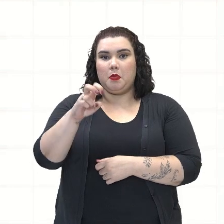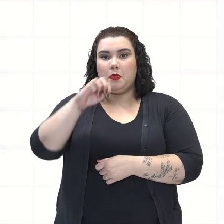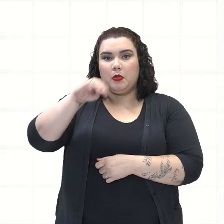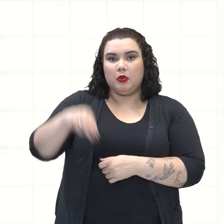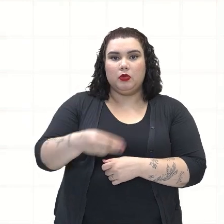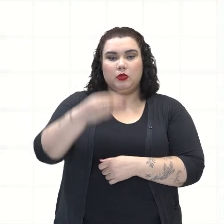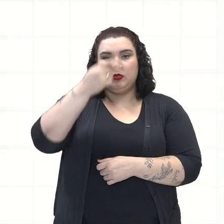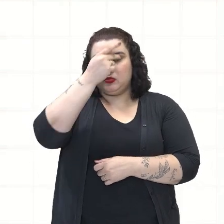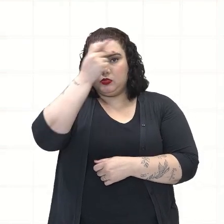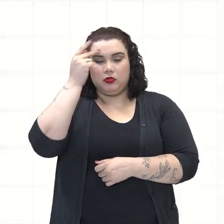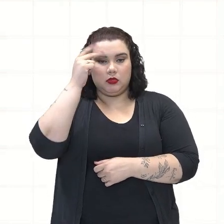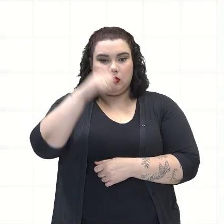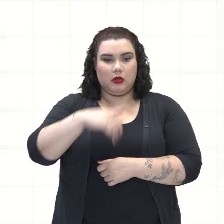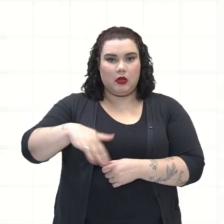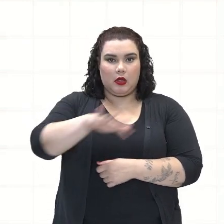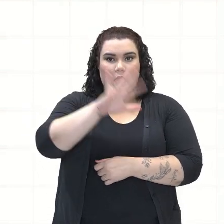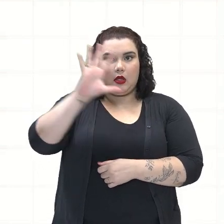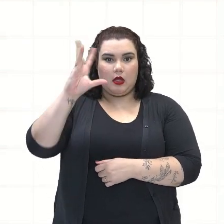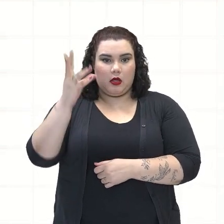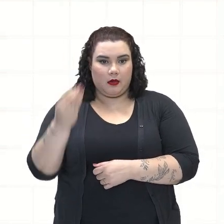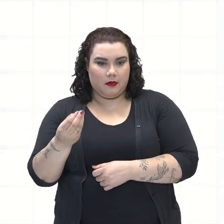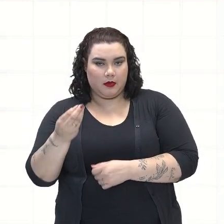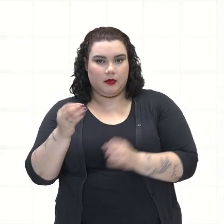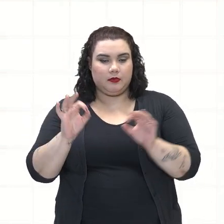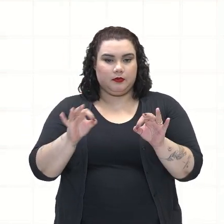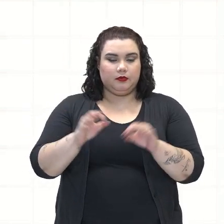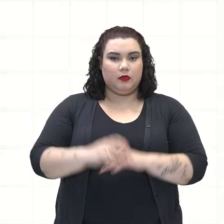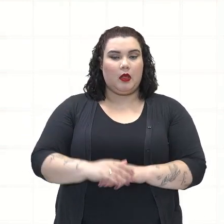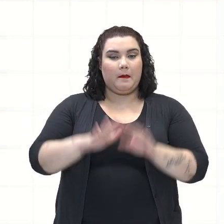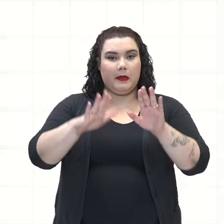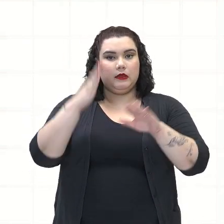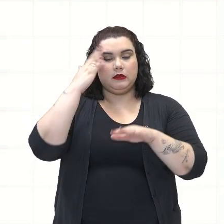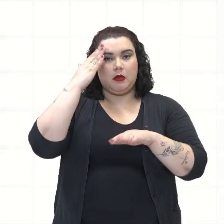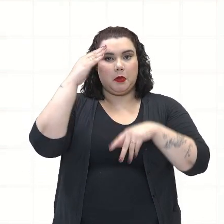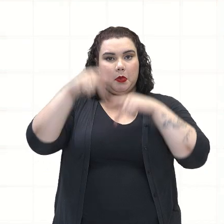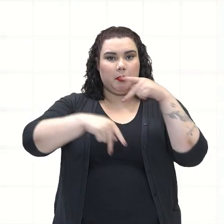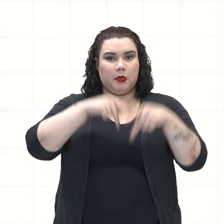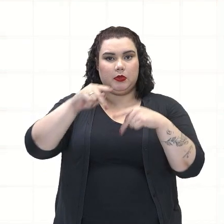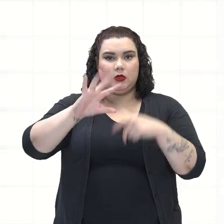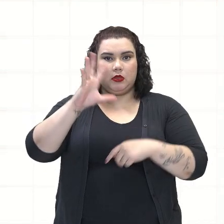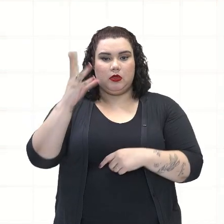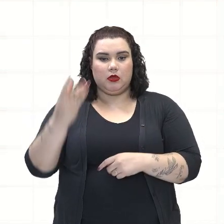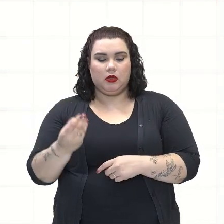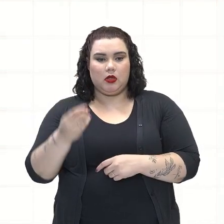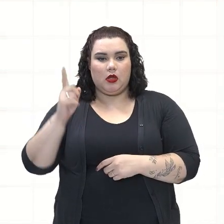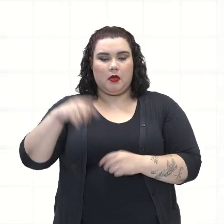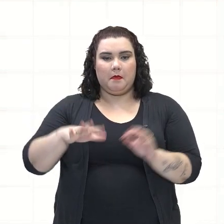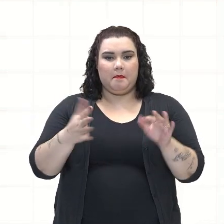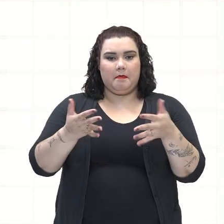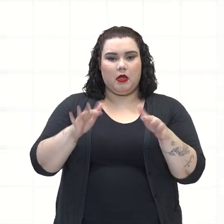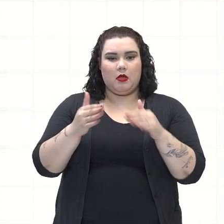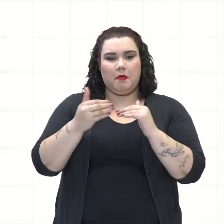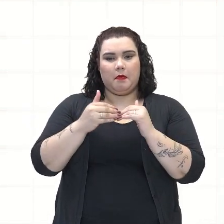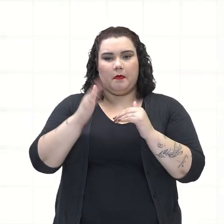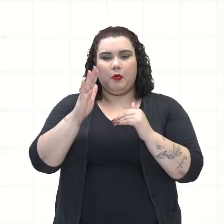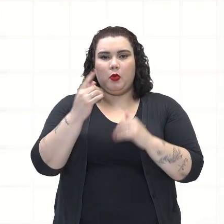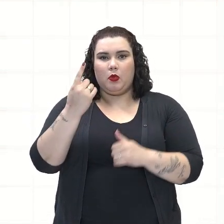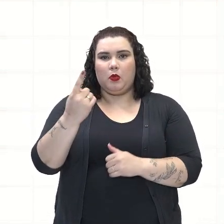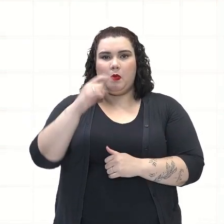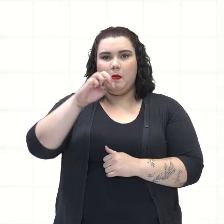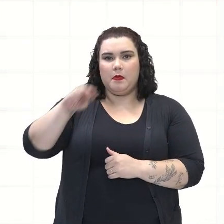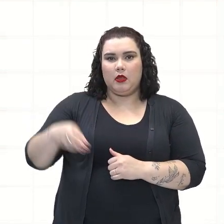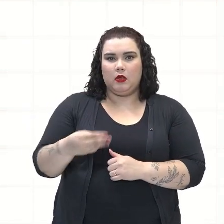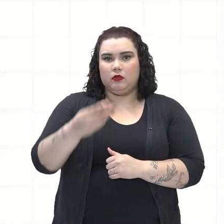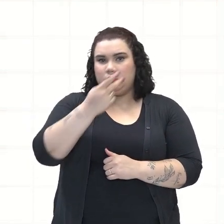de pessoas dentro da África irão viver em cidades. Lembrando que a população da África é de um pouco mais de 1 bilhão de